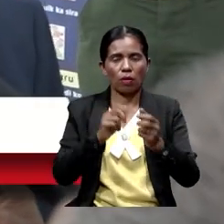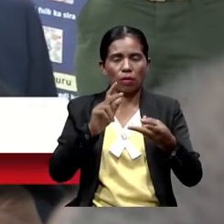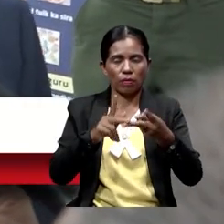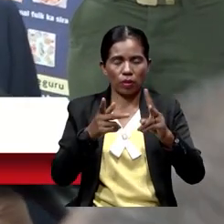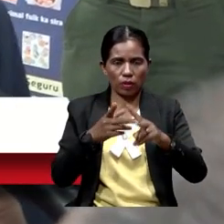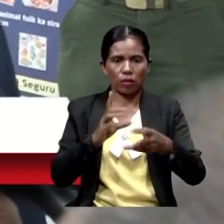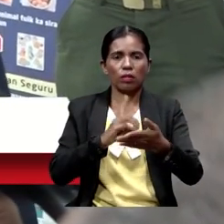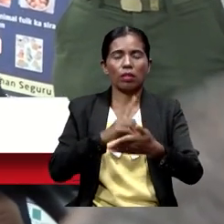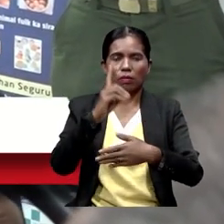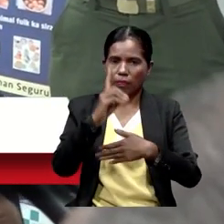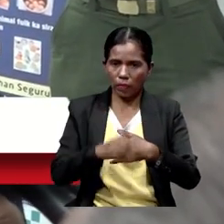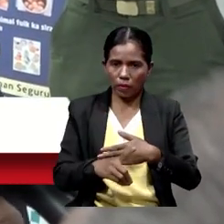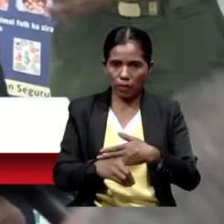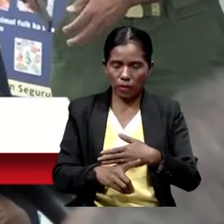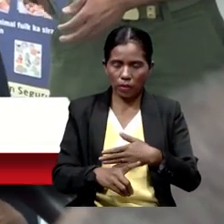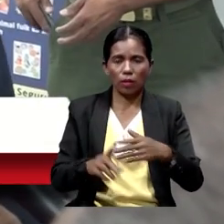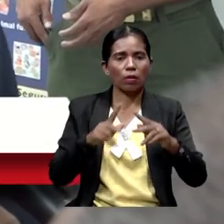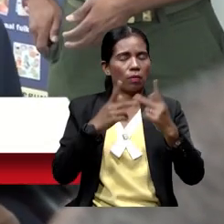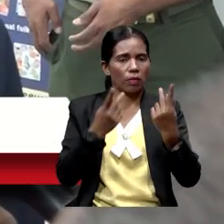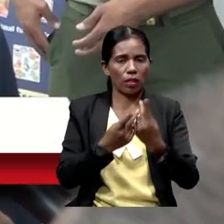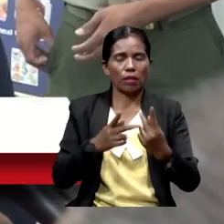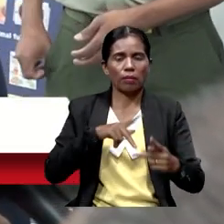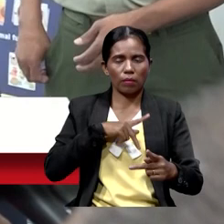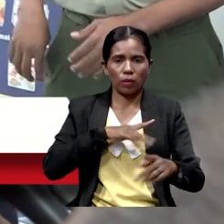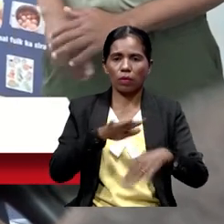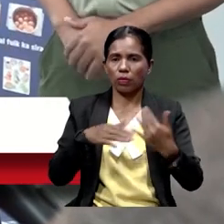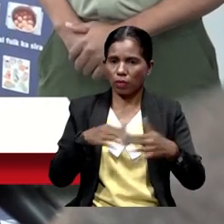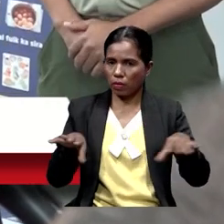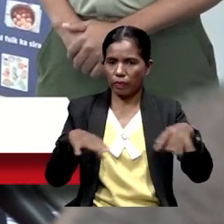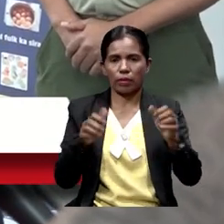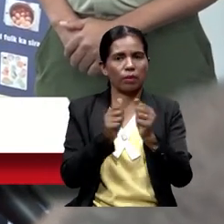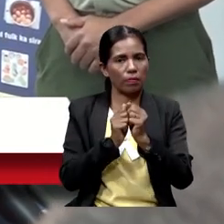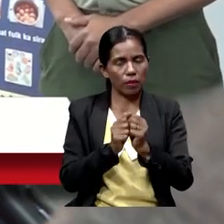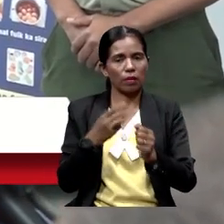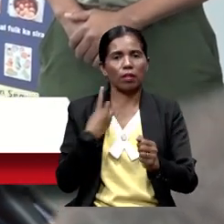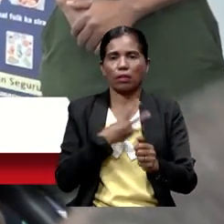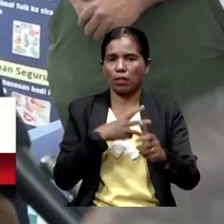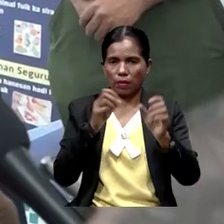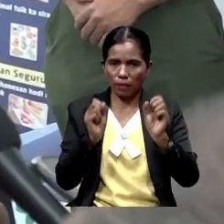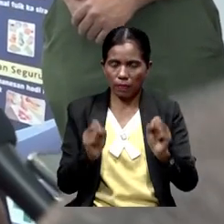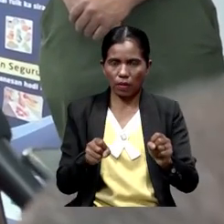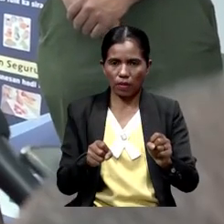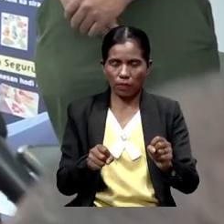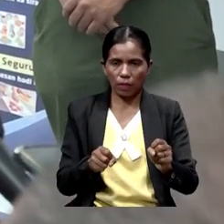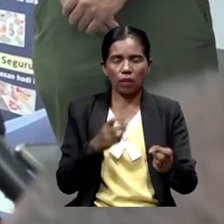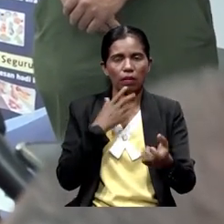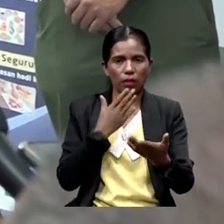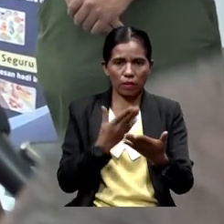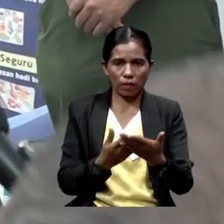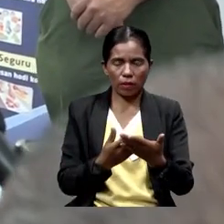desenvolvimento, o setor privado, o todo colabora e também é sucesso. E